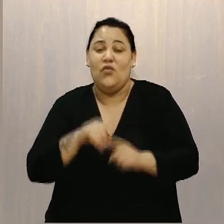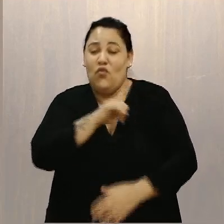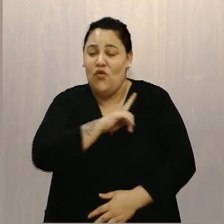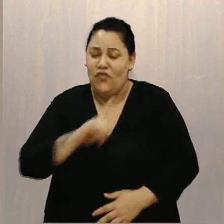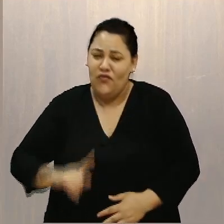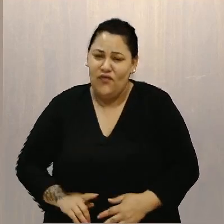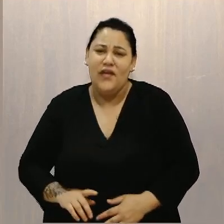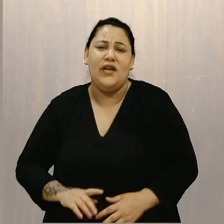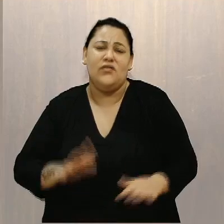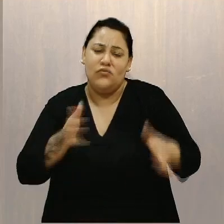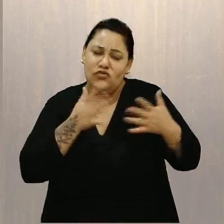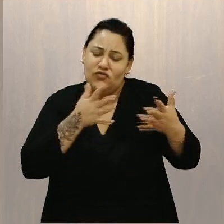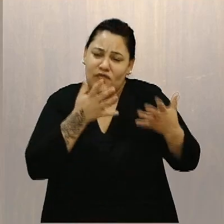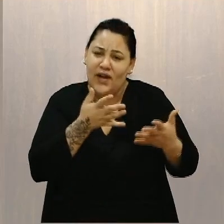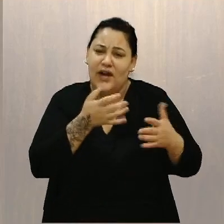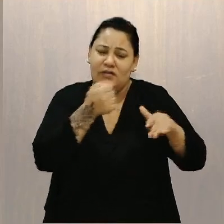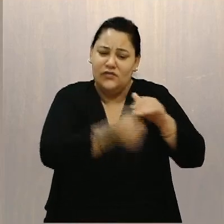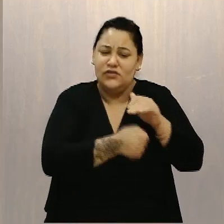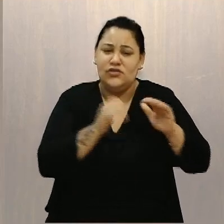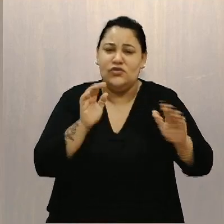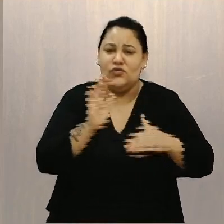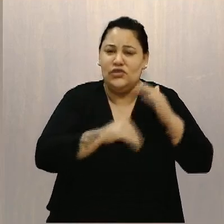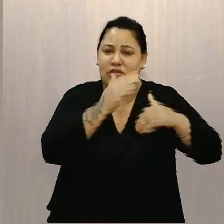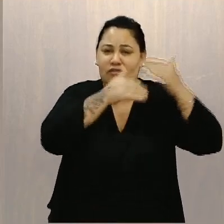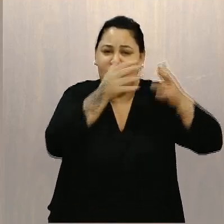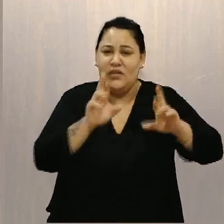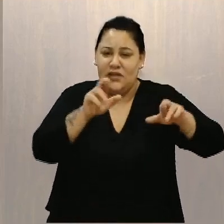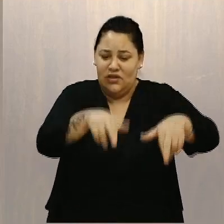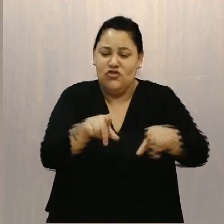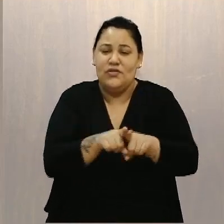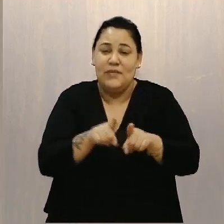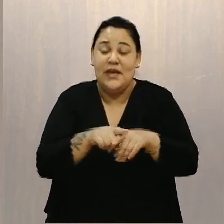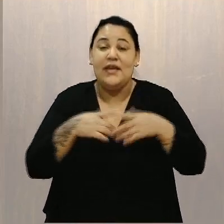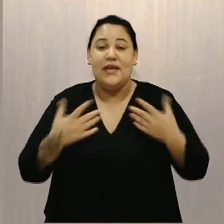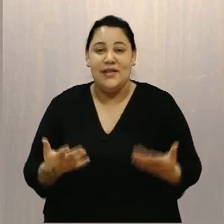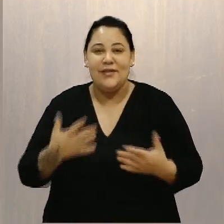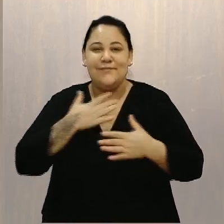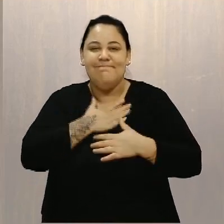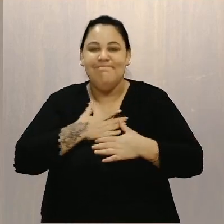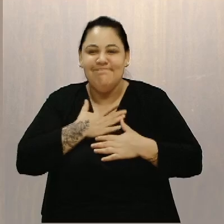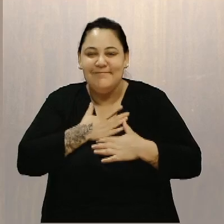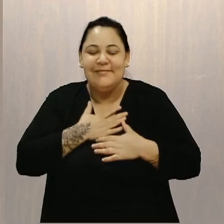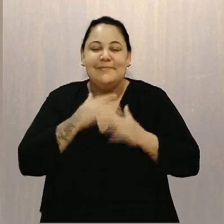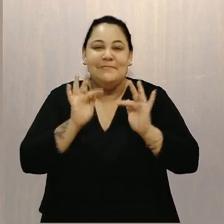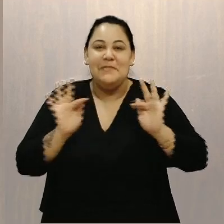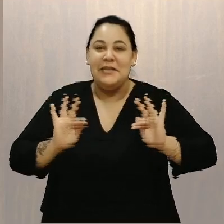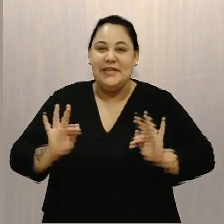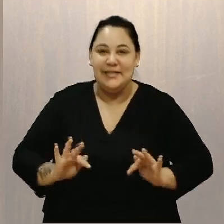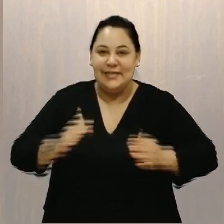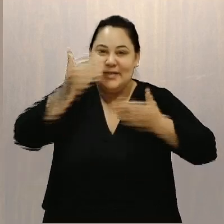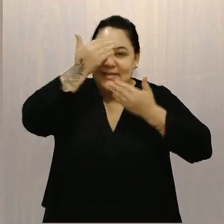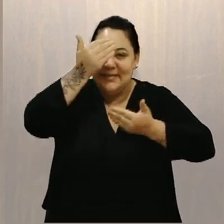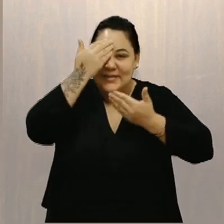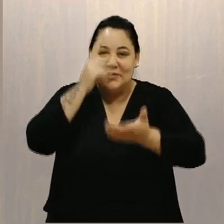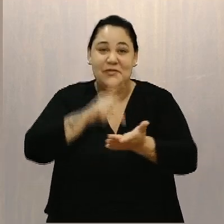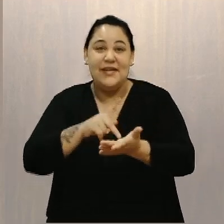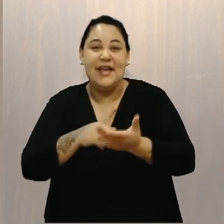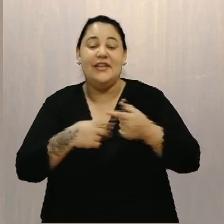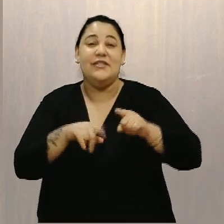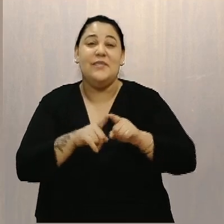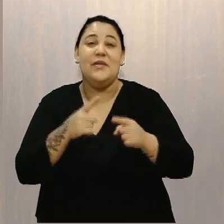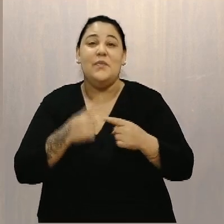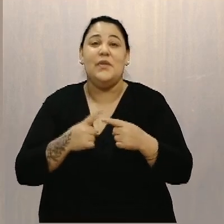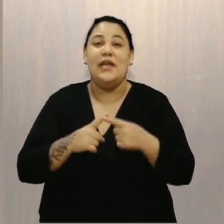no desenvolvimento da nossa região. Então, a gente fica muito feliz, muito agradecido, porque